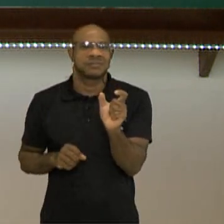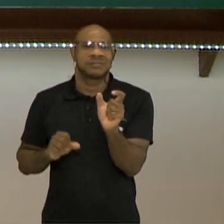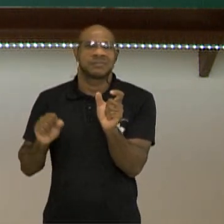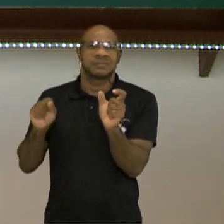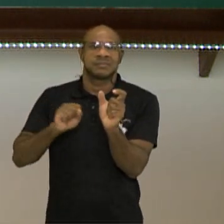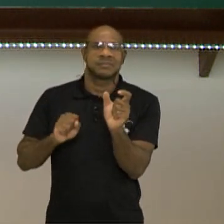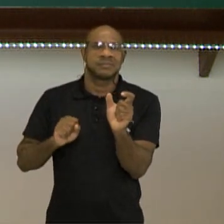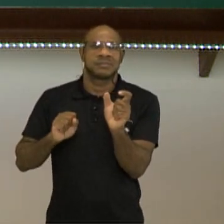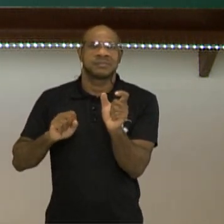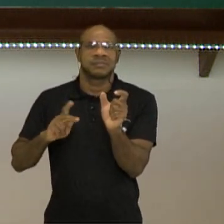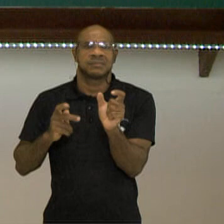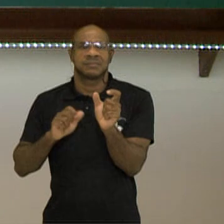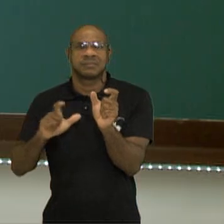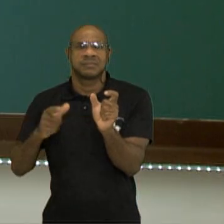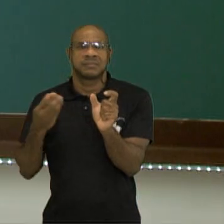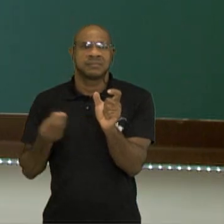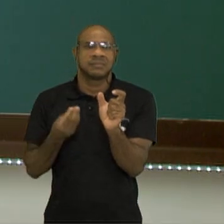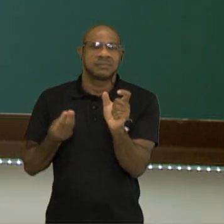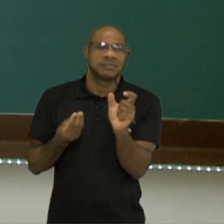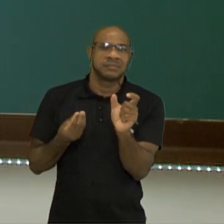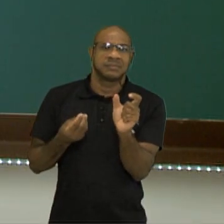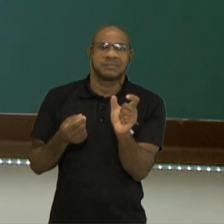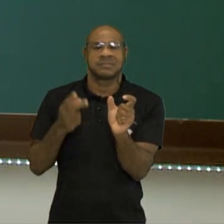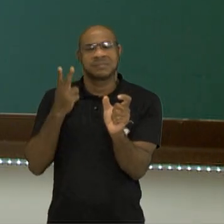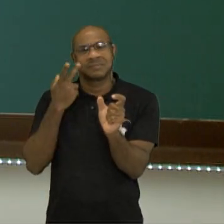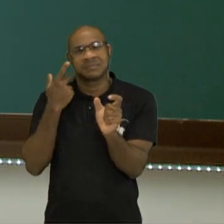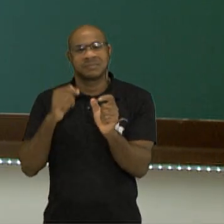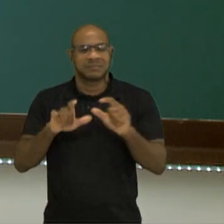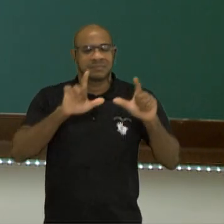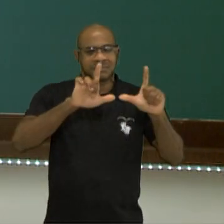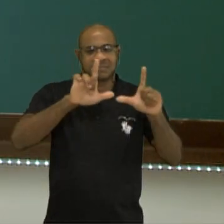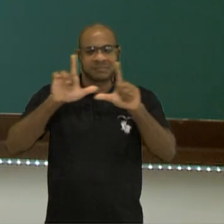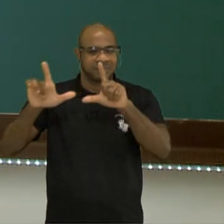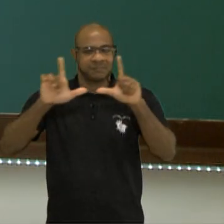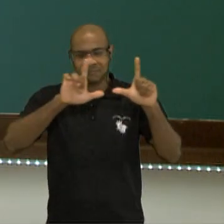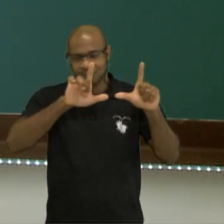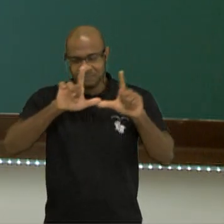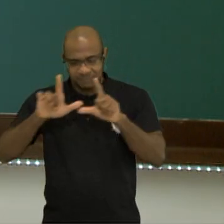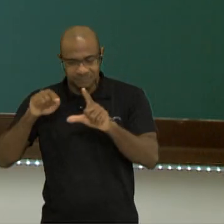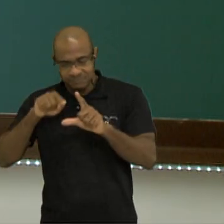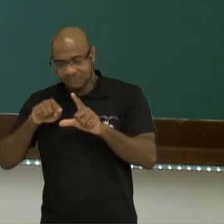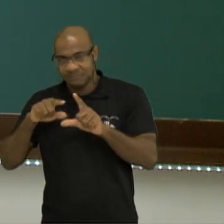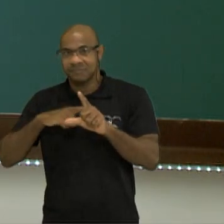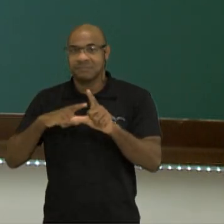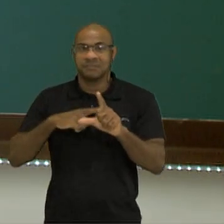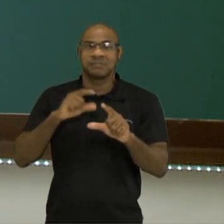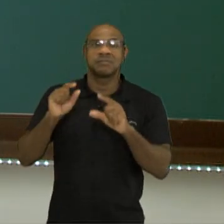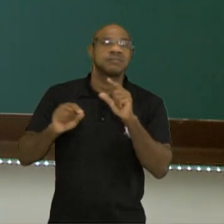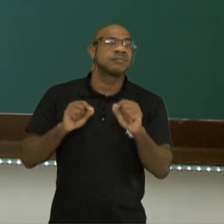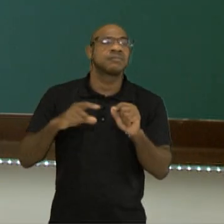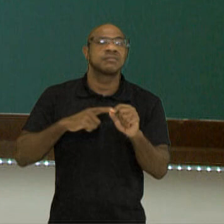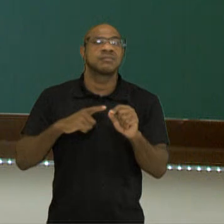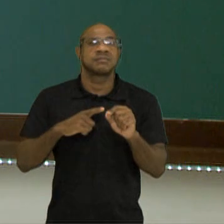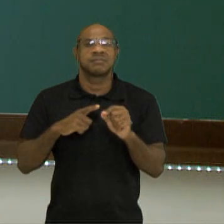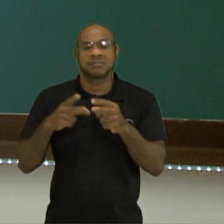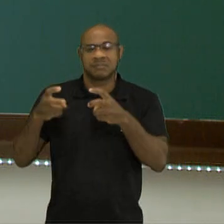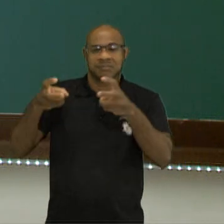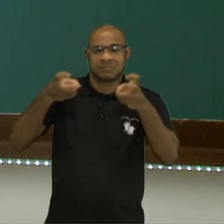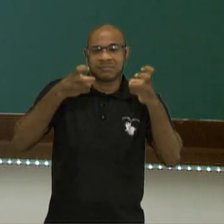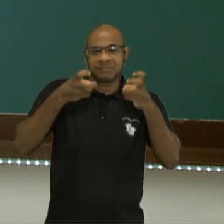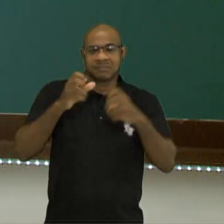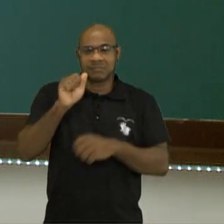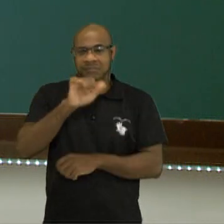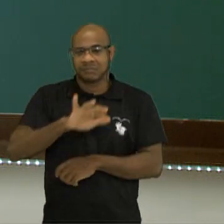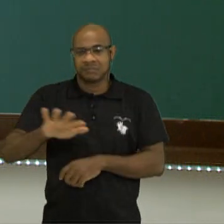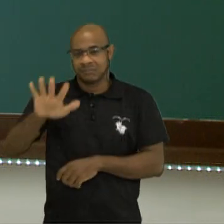inglesa? Sim, isso é porque as tiras cômicas ou tirinhas, elas têm esse forte apelo visual que nos